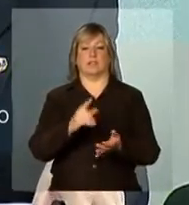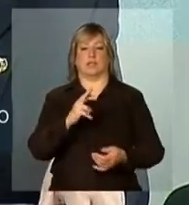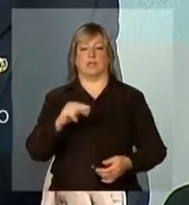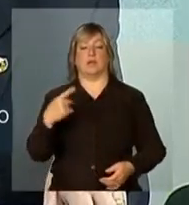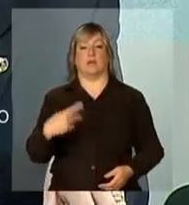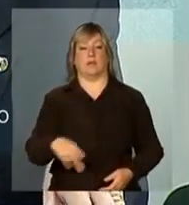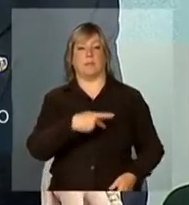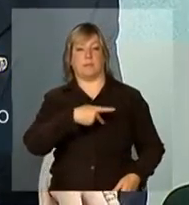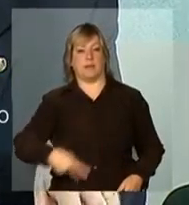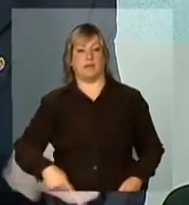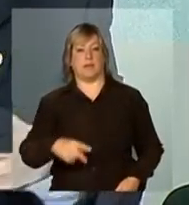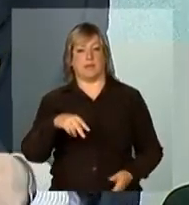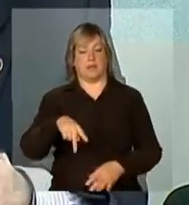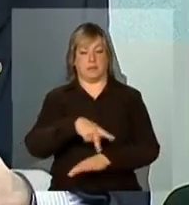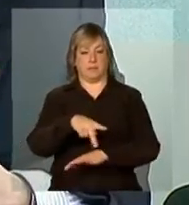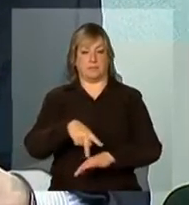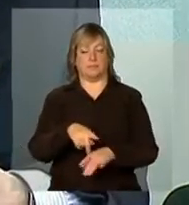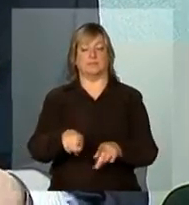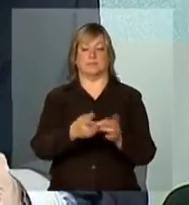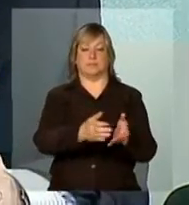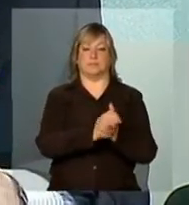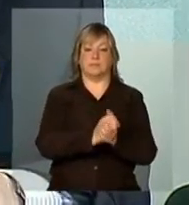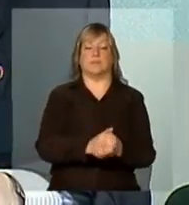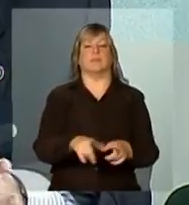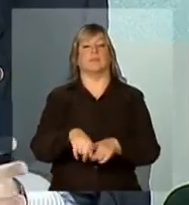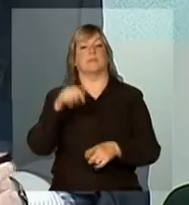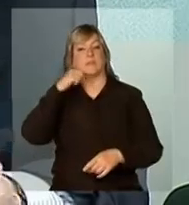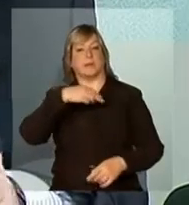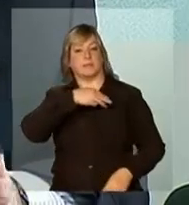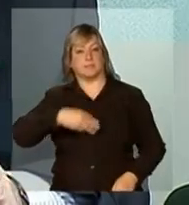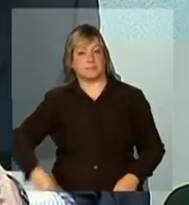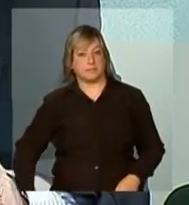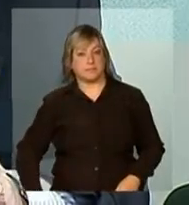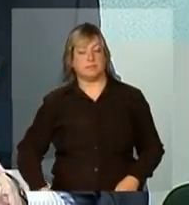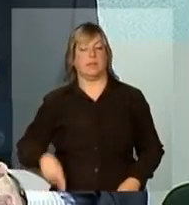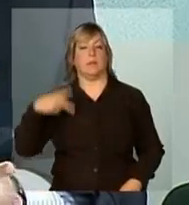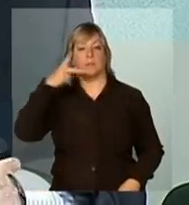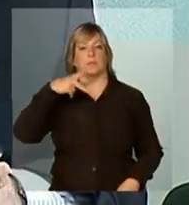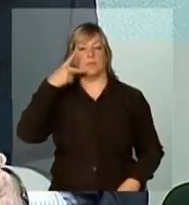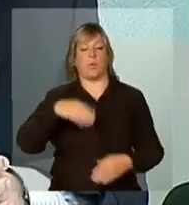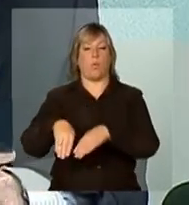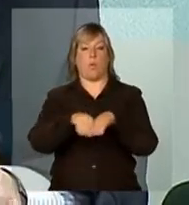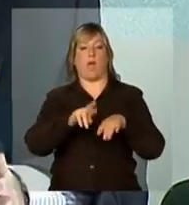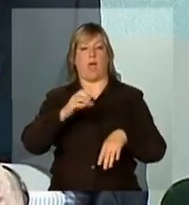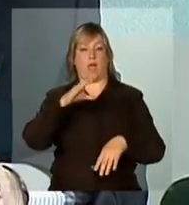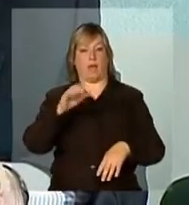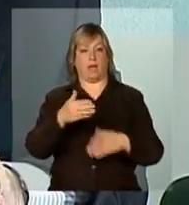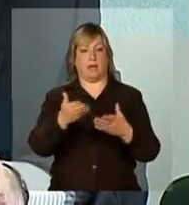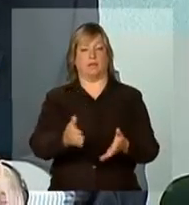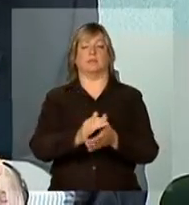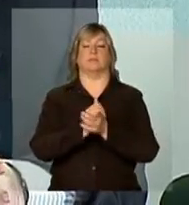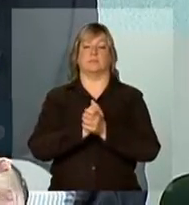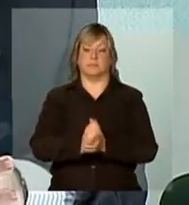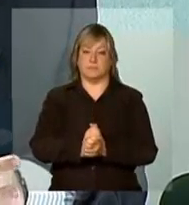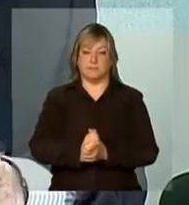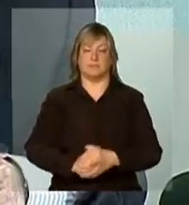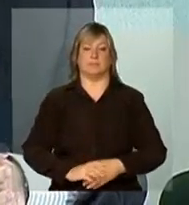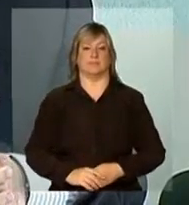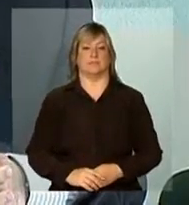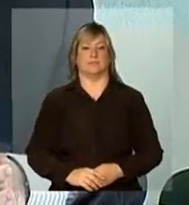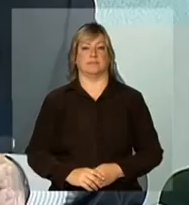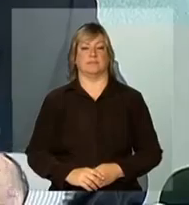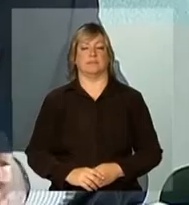senhora ministra secretária de políticas de promoção de igualdade Racial da Presidência da República.